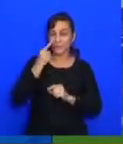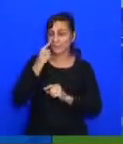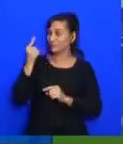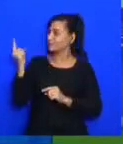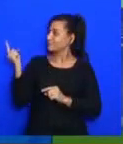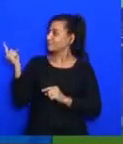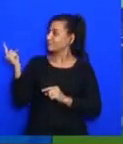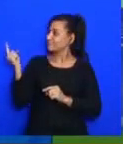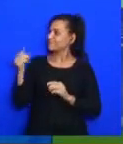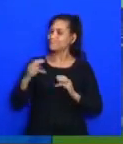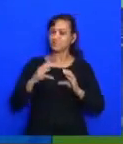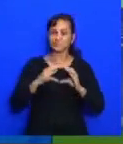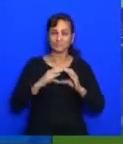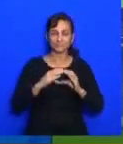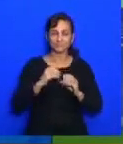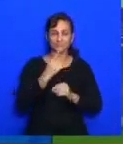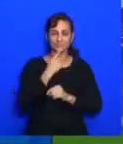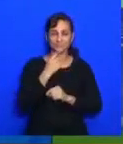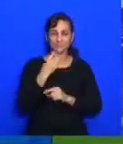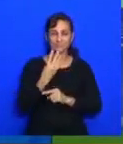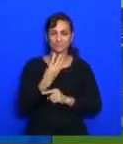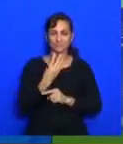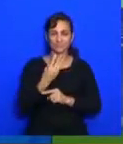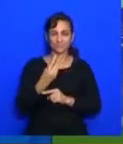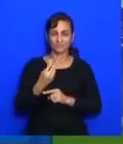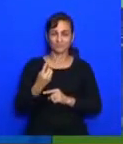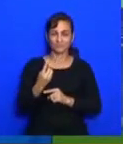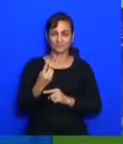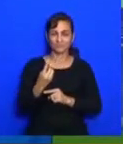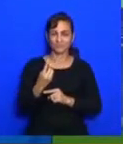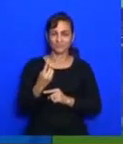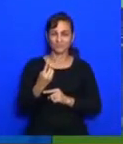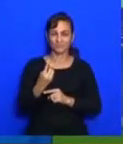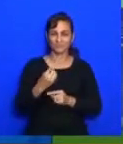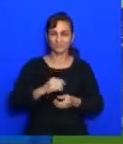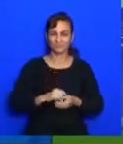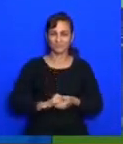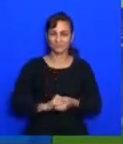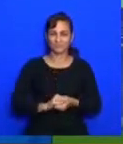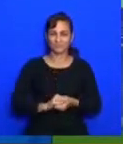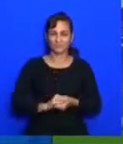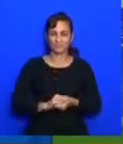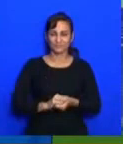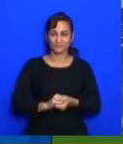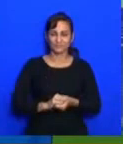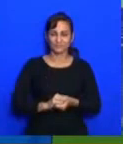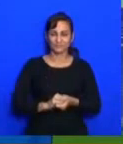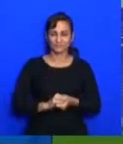tela. Bola vermelha, número 41. Vermelha, 41.